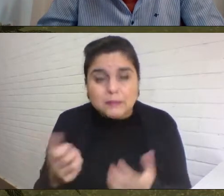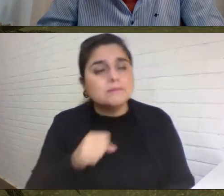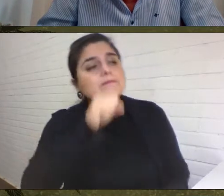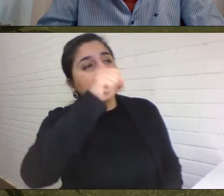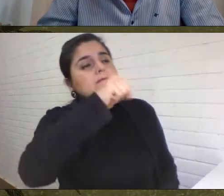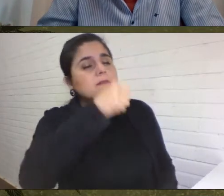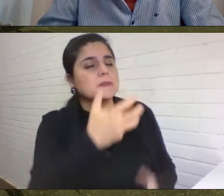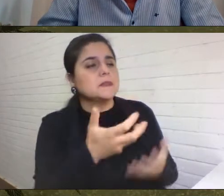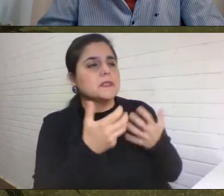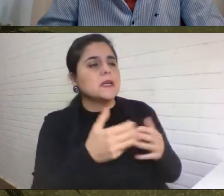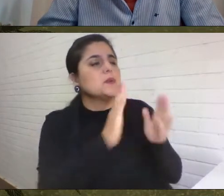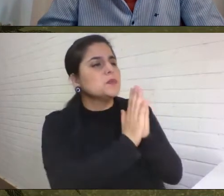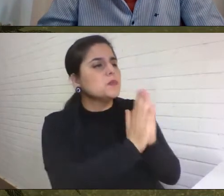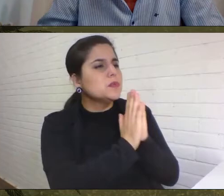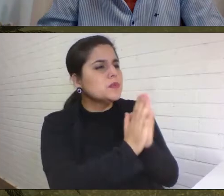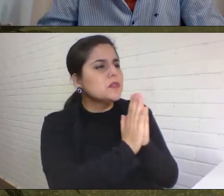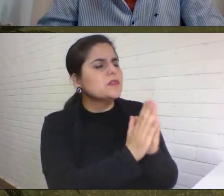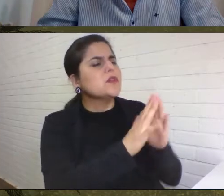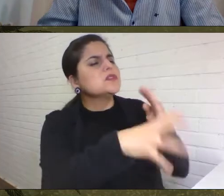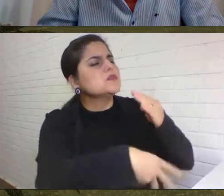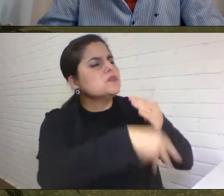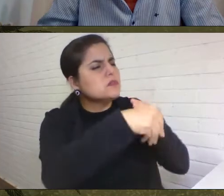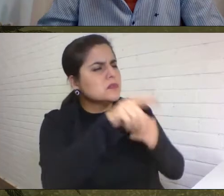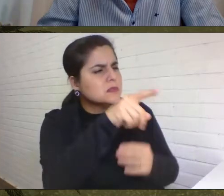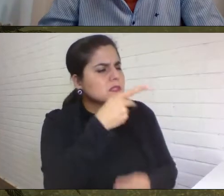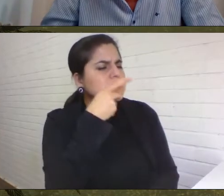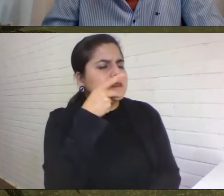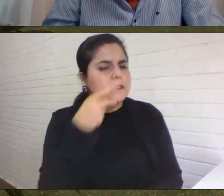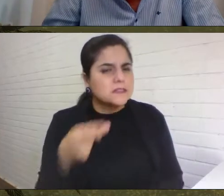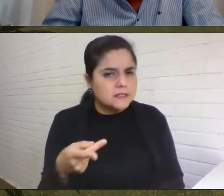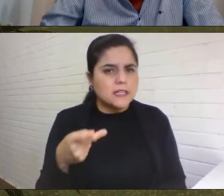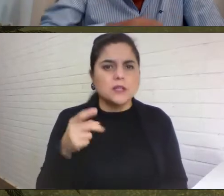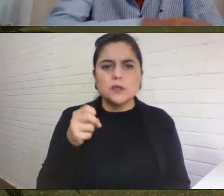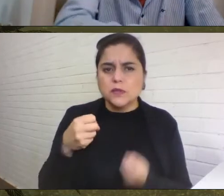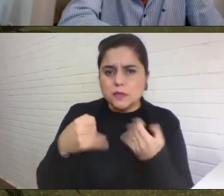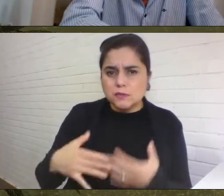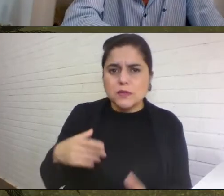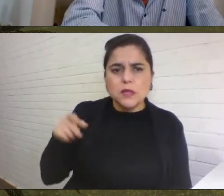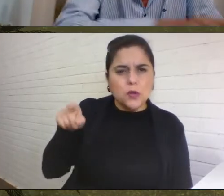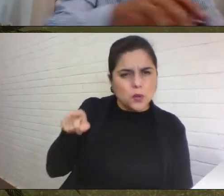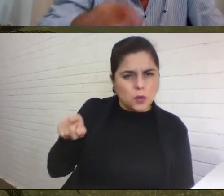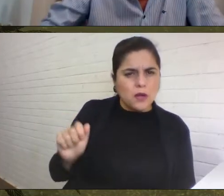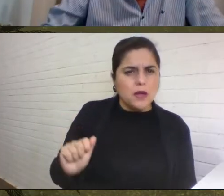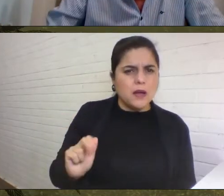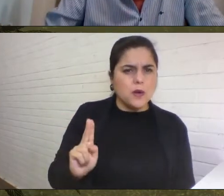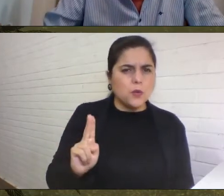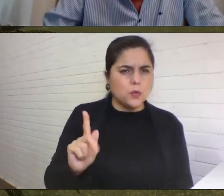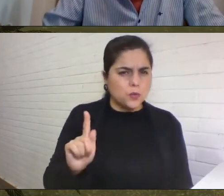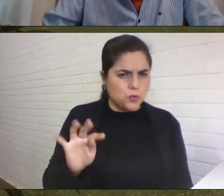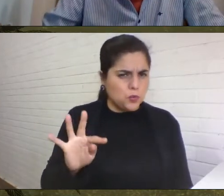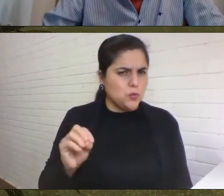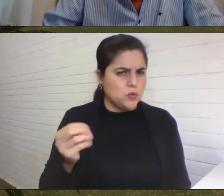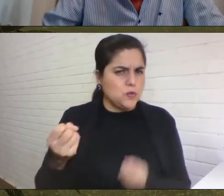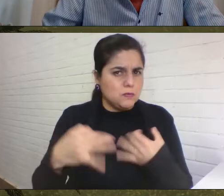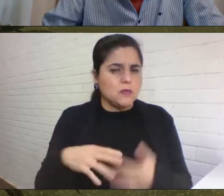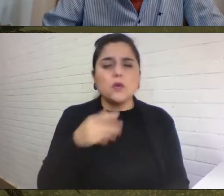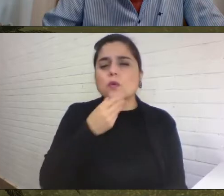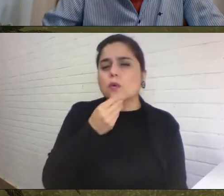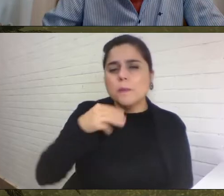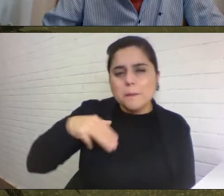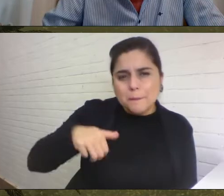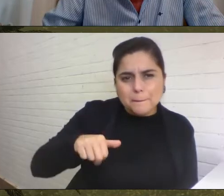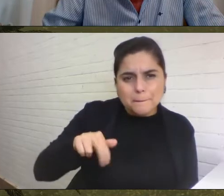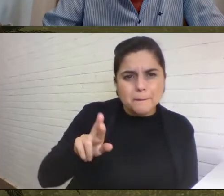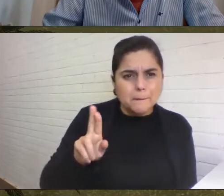por favor, doutor João, complementando um pouco o que Augusto trouxe, o Mauro Leno, ele